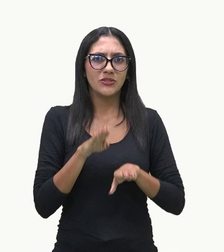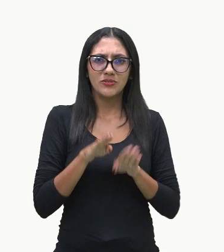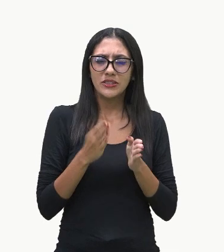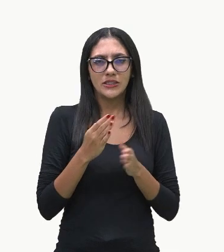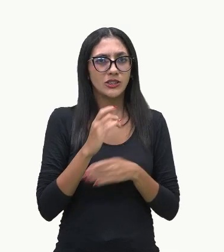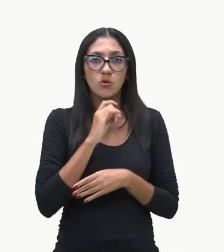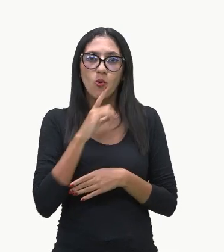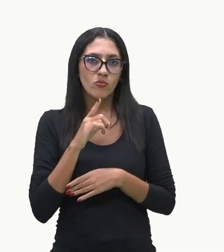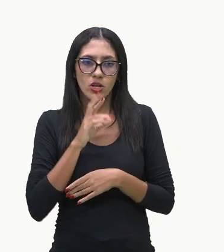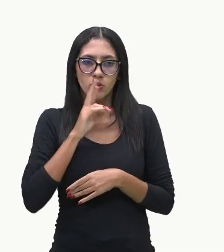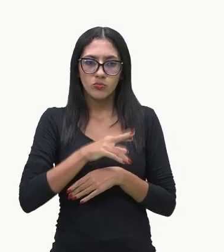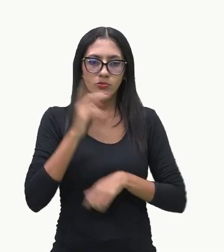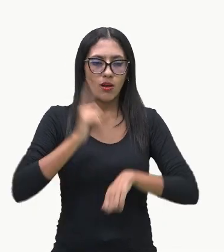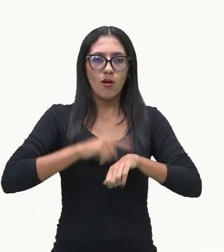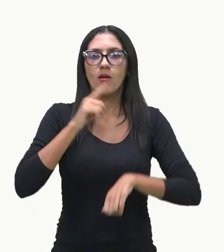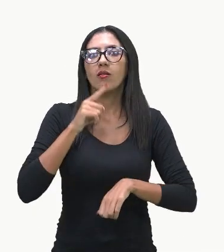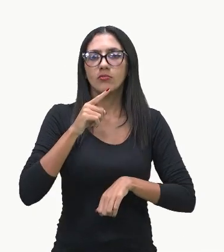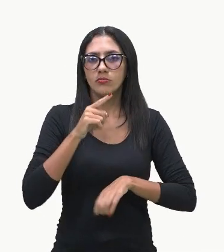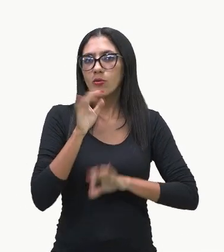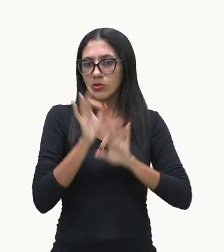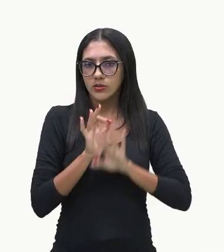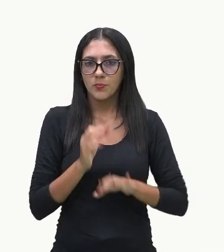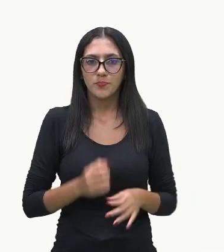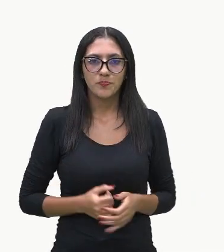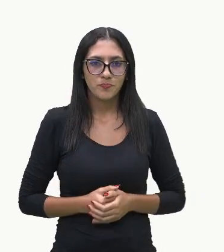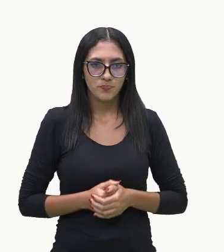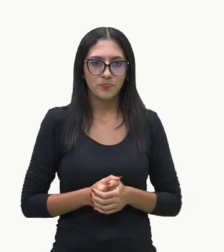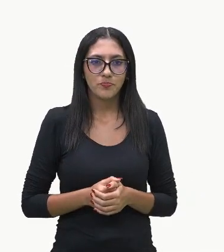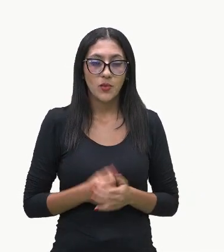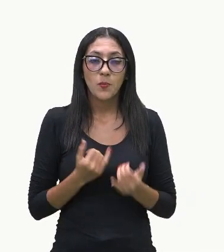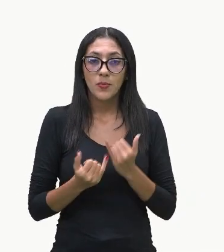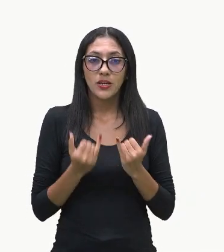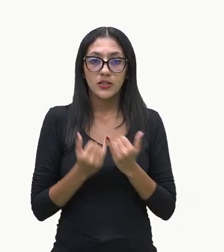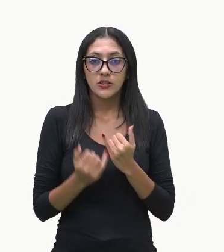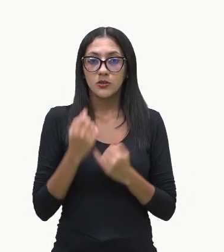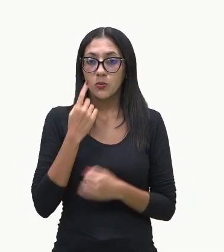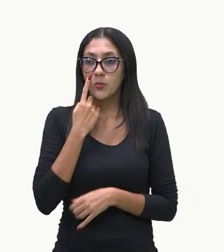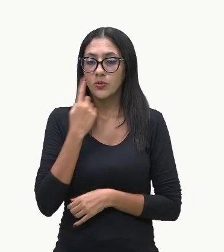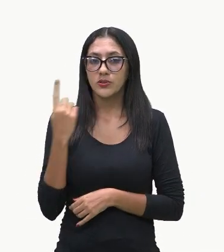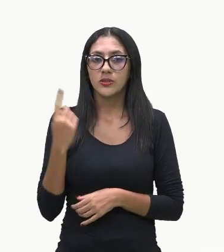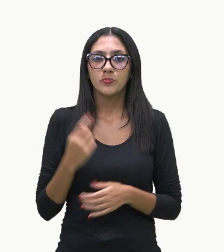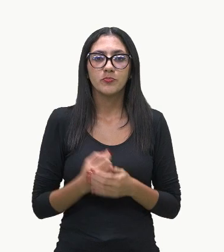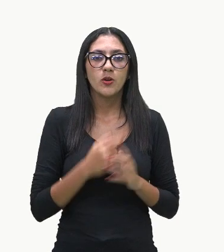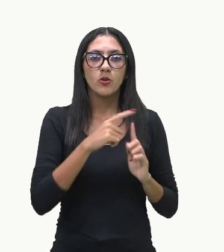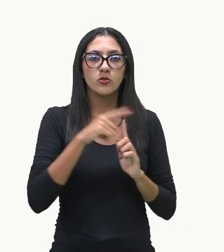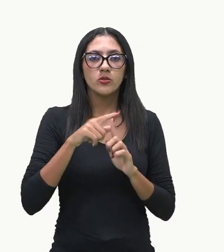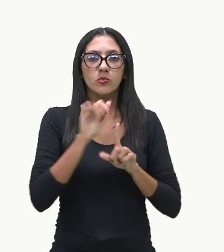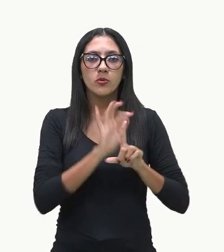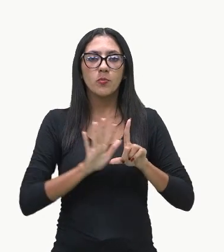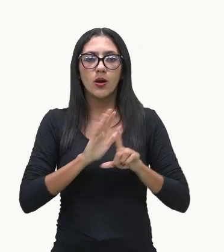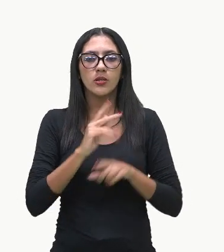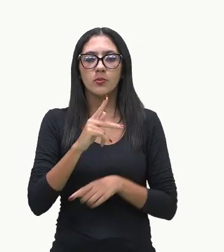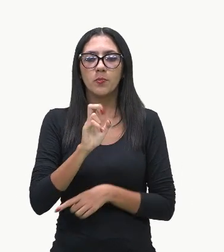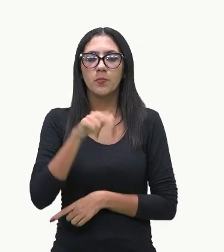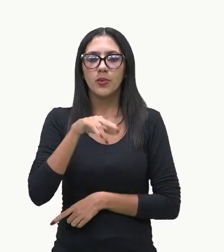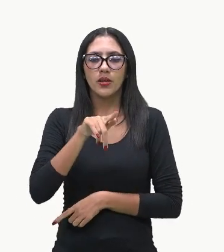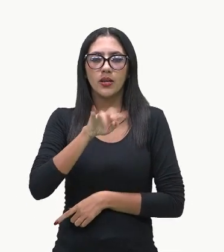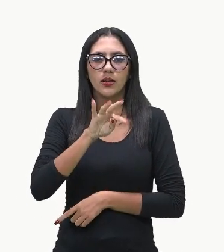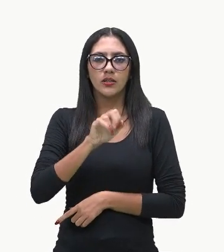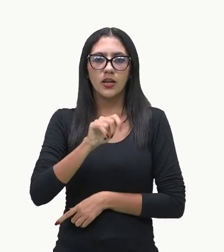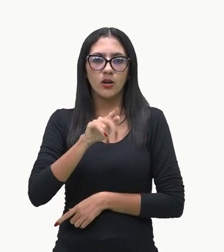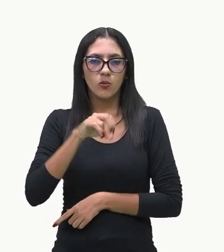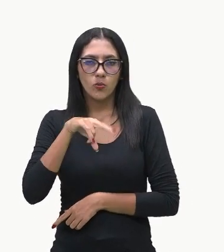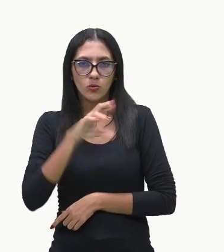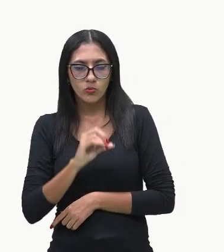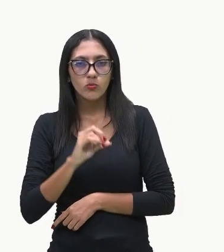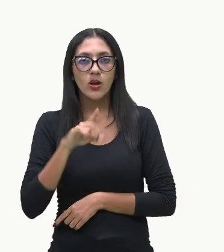questão assim, de primeira. Como é o caso desse próximo polígono, pentágono, 5 lados. Então,